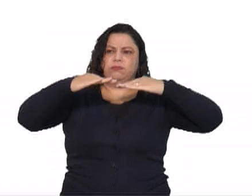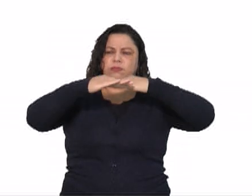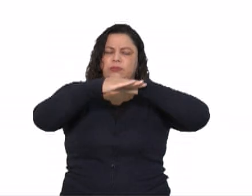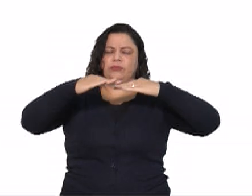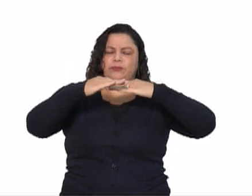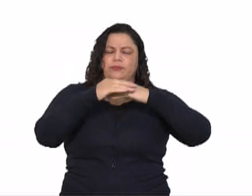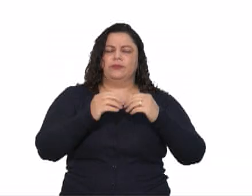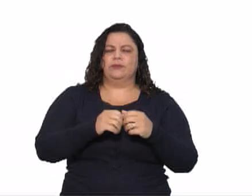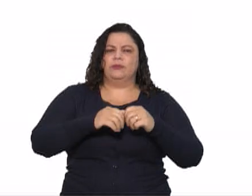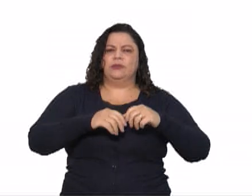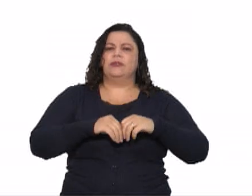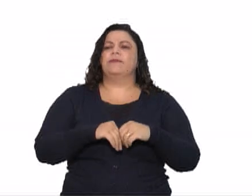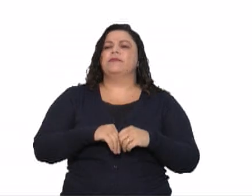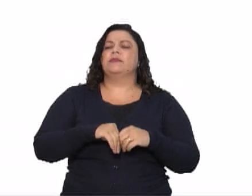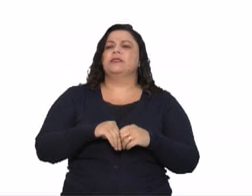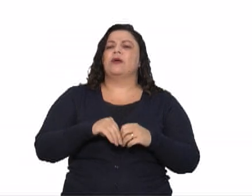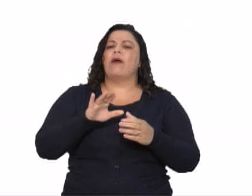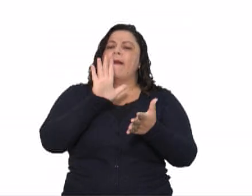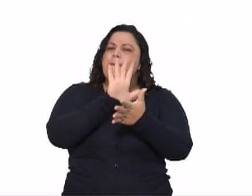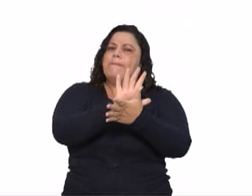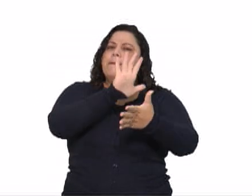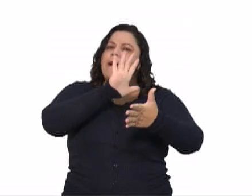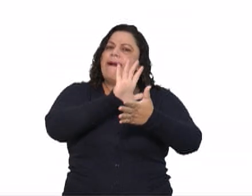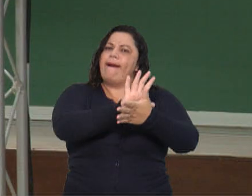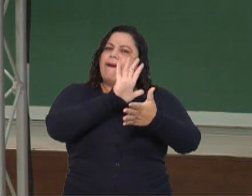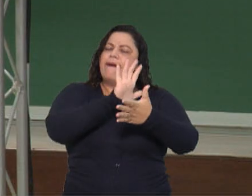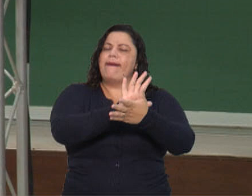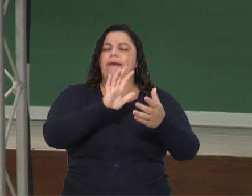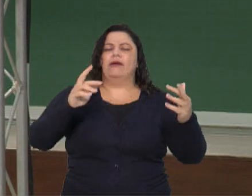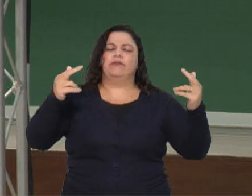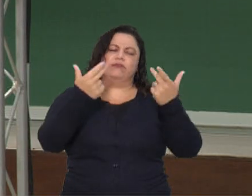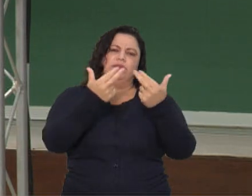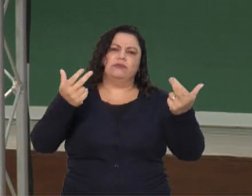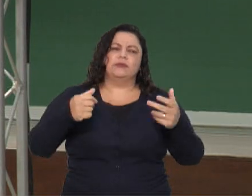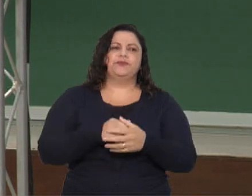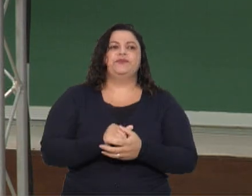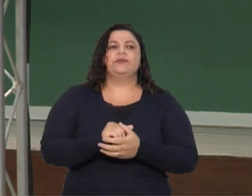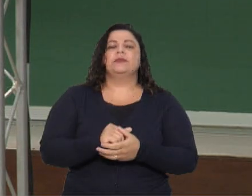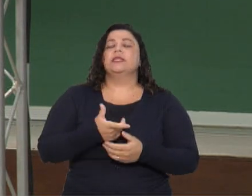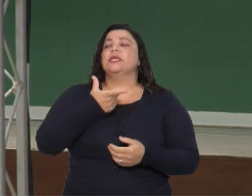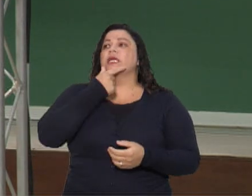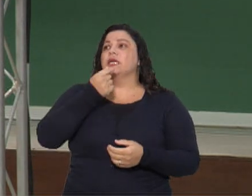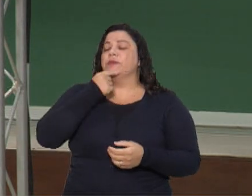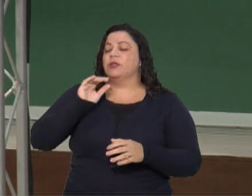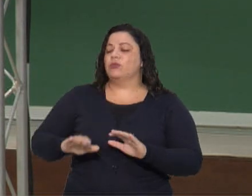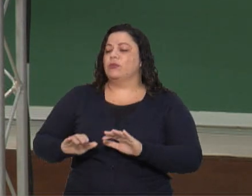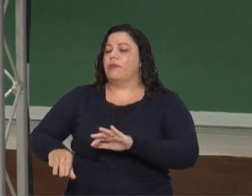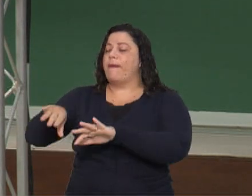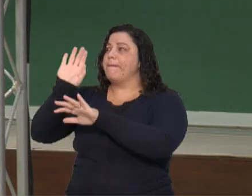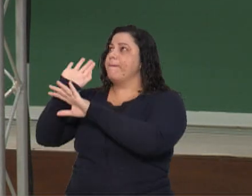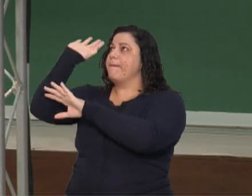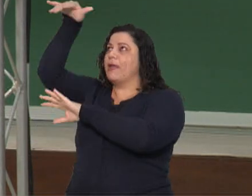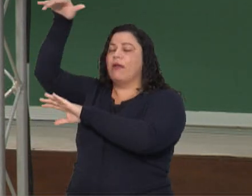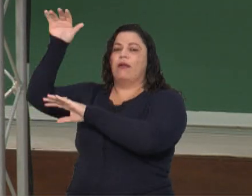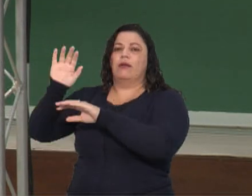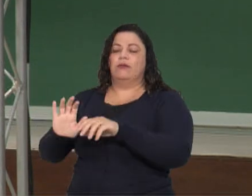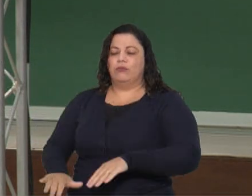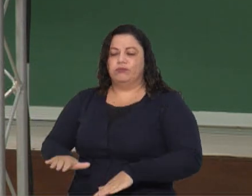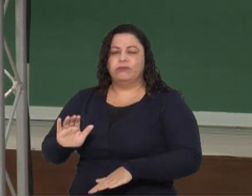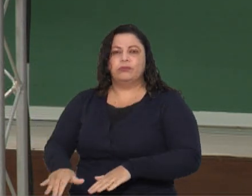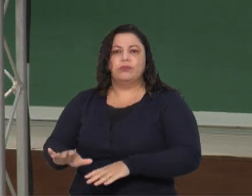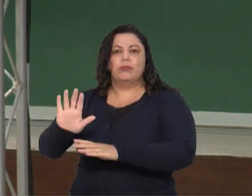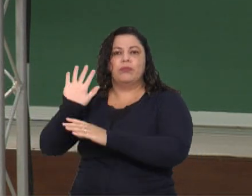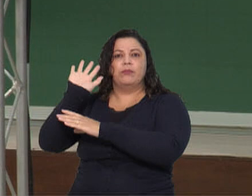do motor, as buzinas e um jogador de basquete. Será que isso poderia ser considerado música